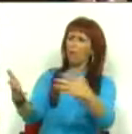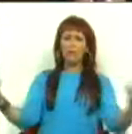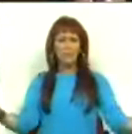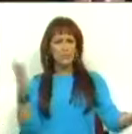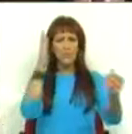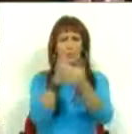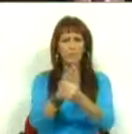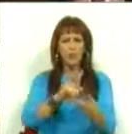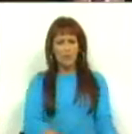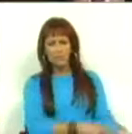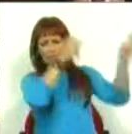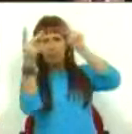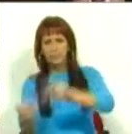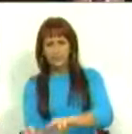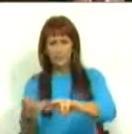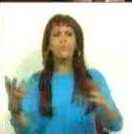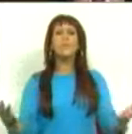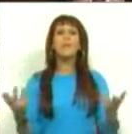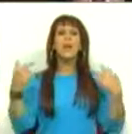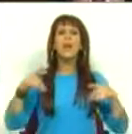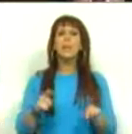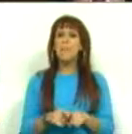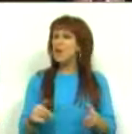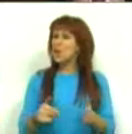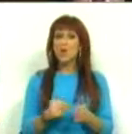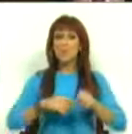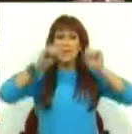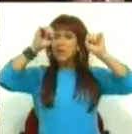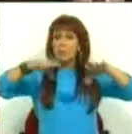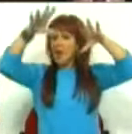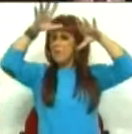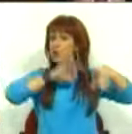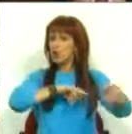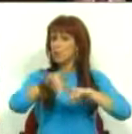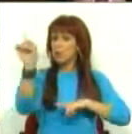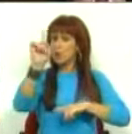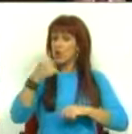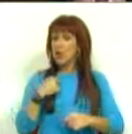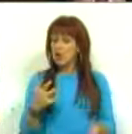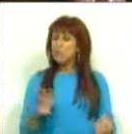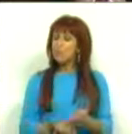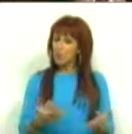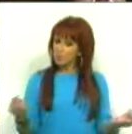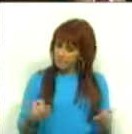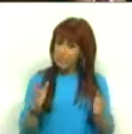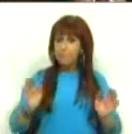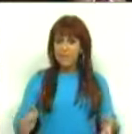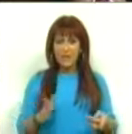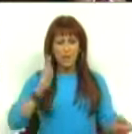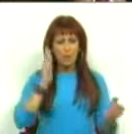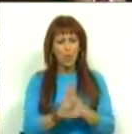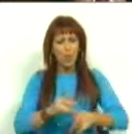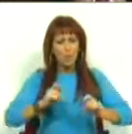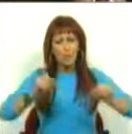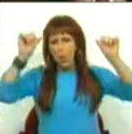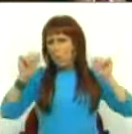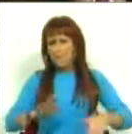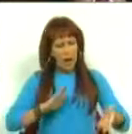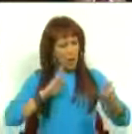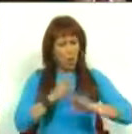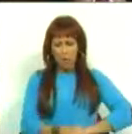deste processo de transição. Mas não esperemos milagres, senhores deputados, sejamos realistas. O processo começou